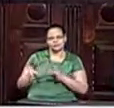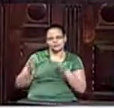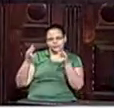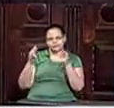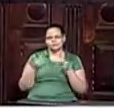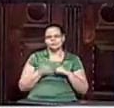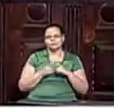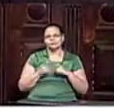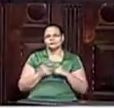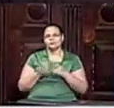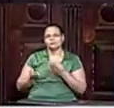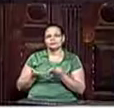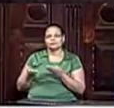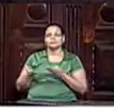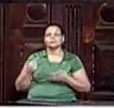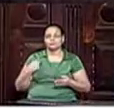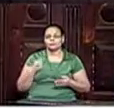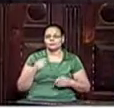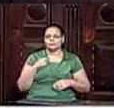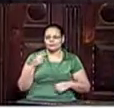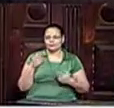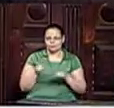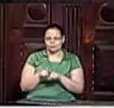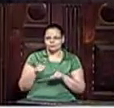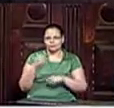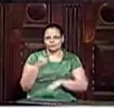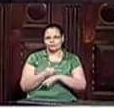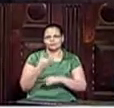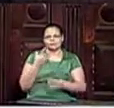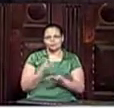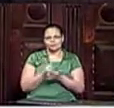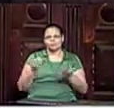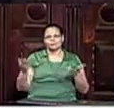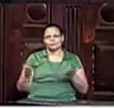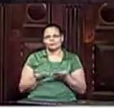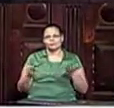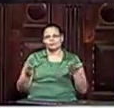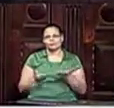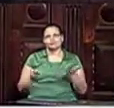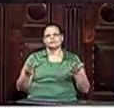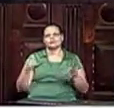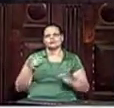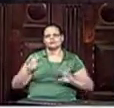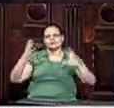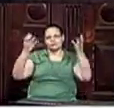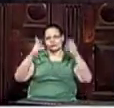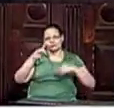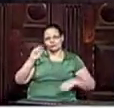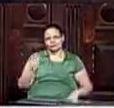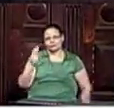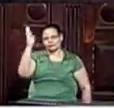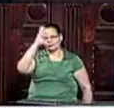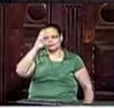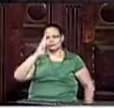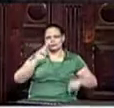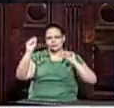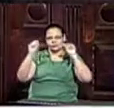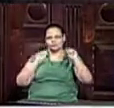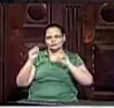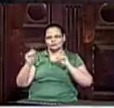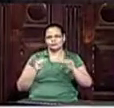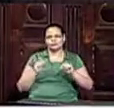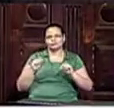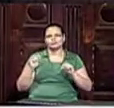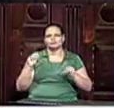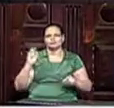deixar aqui registrado também que hoje é celebrado o Dia Nacional de